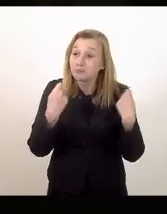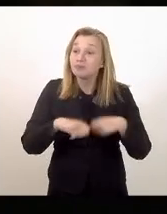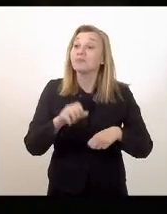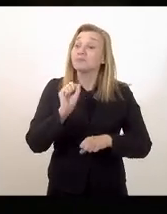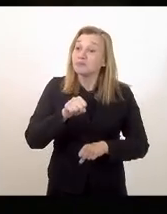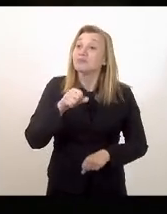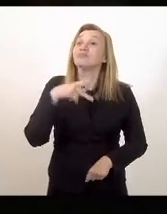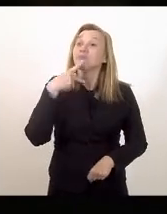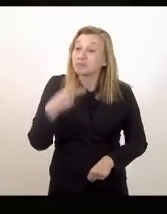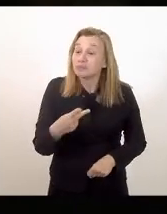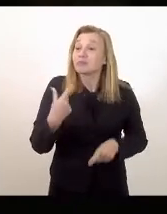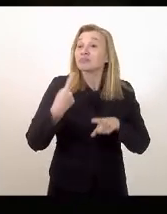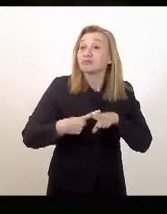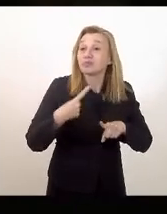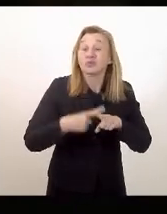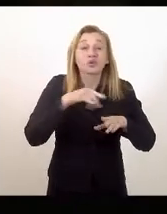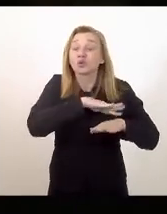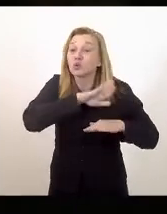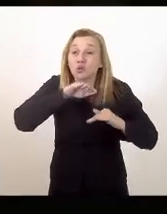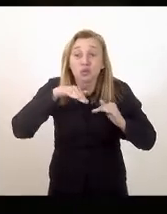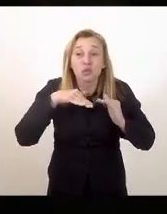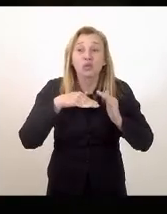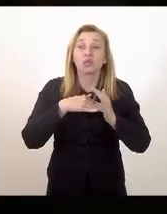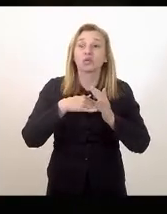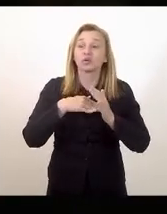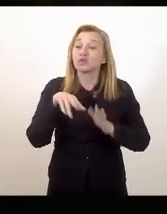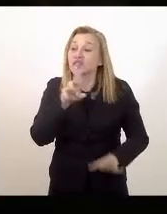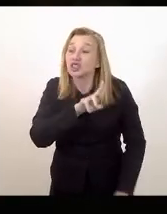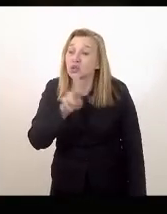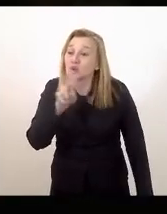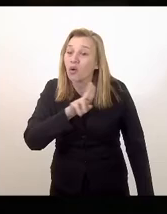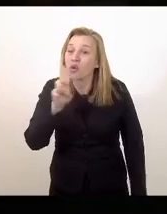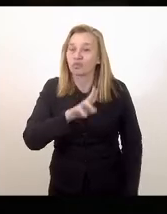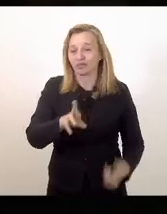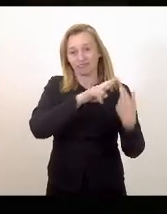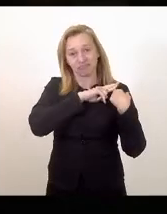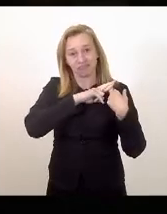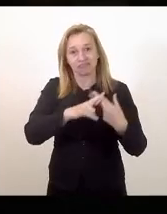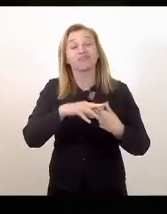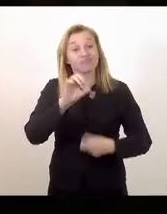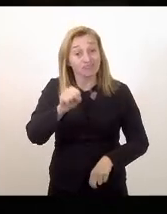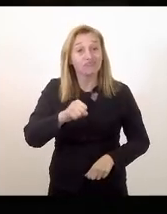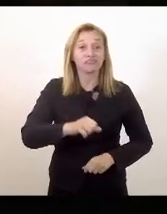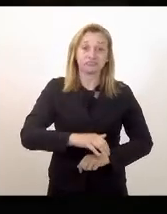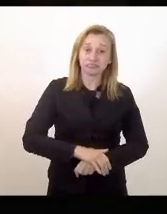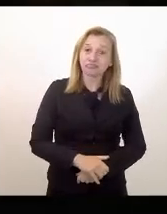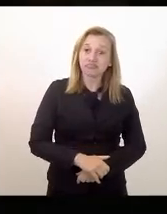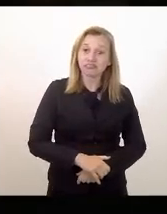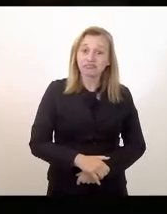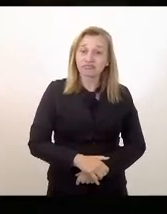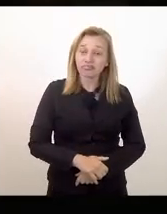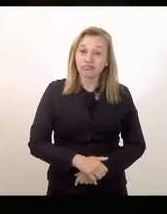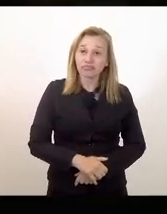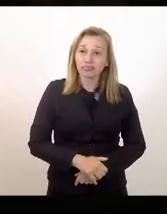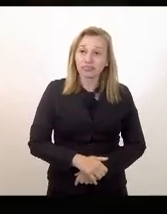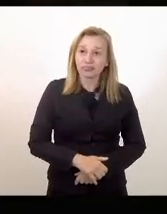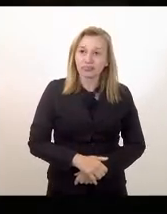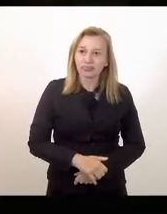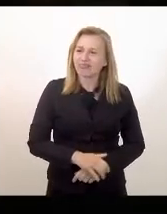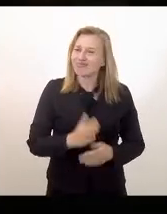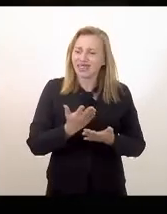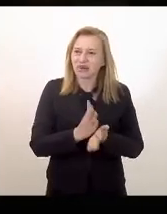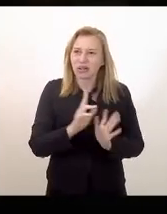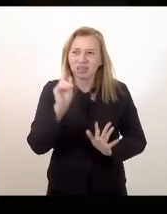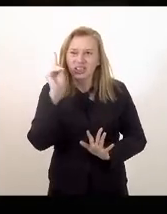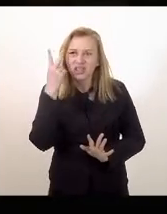dizer, porque tudo tem nome, os responsáveis. Então, vamos acabar com essa história de